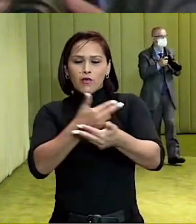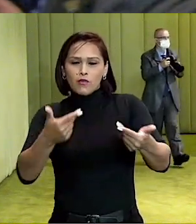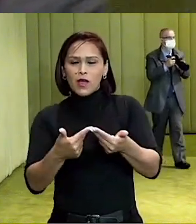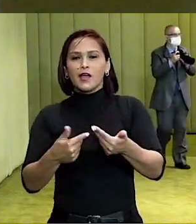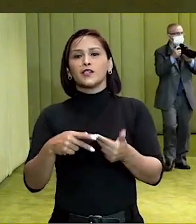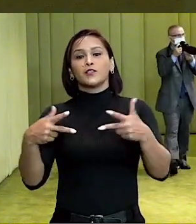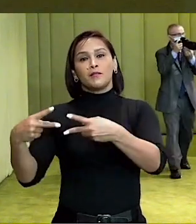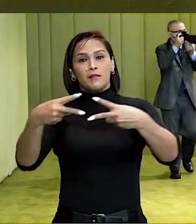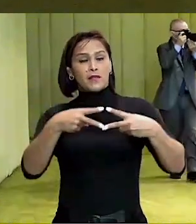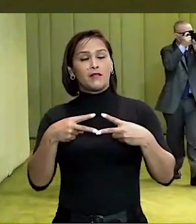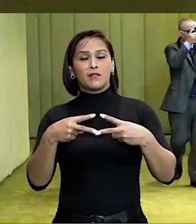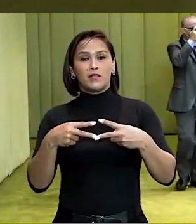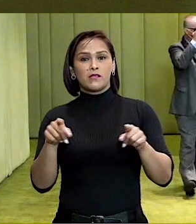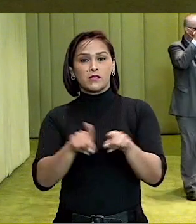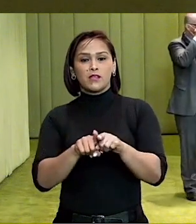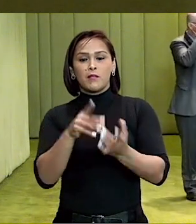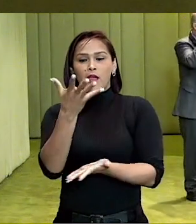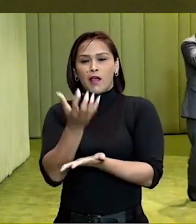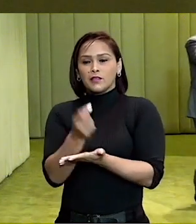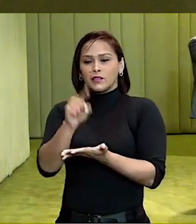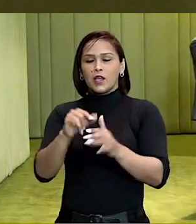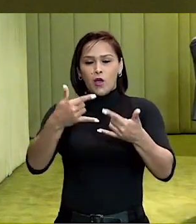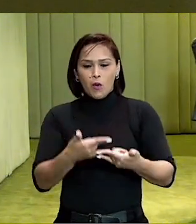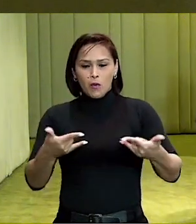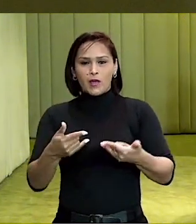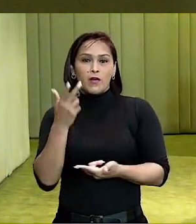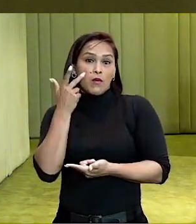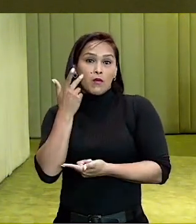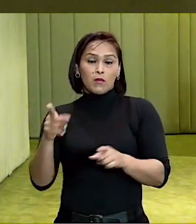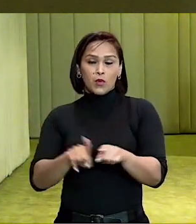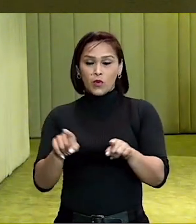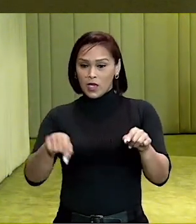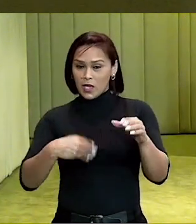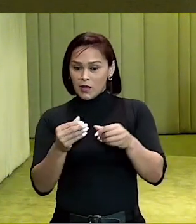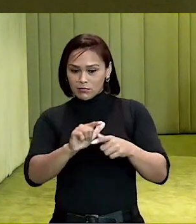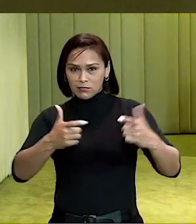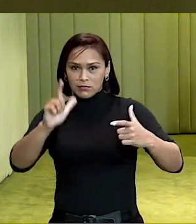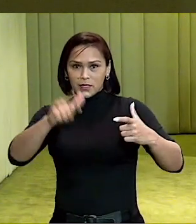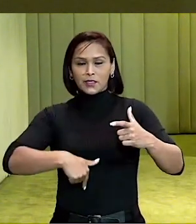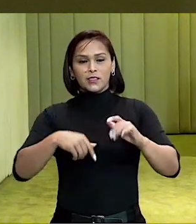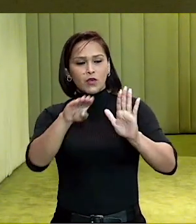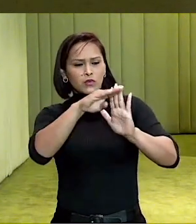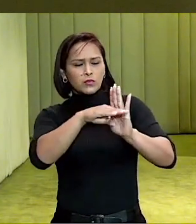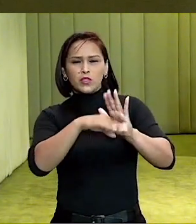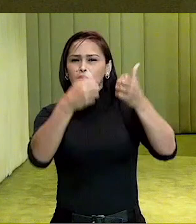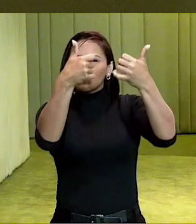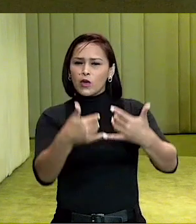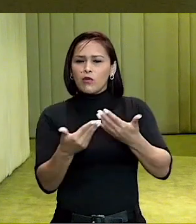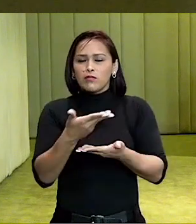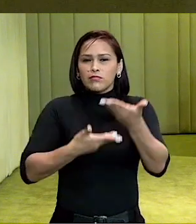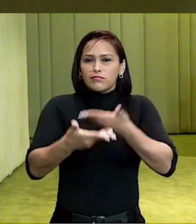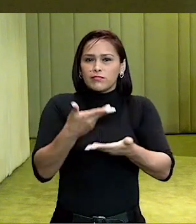previdência social, a adoção de um passaporte comum e a implementação de medidas voltadas à